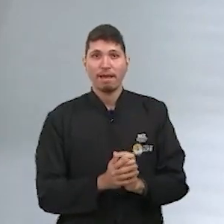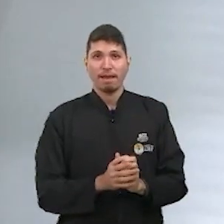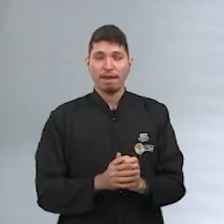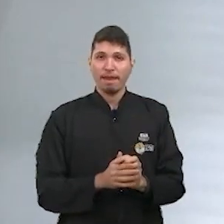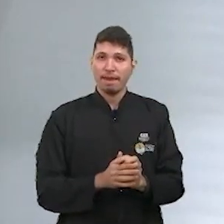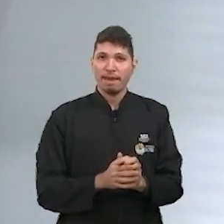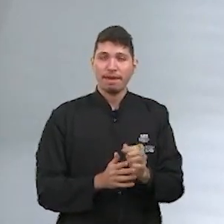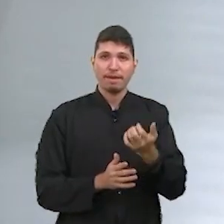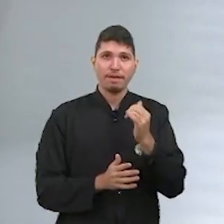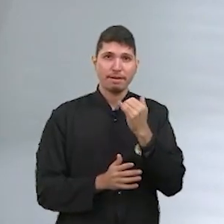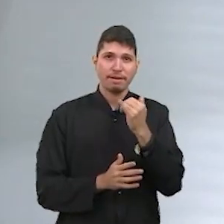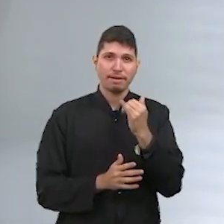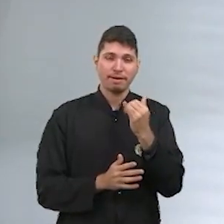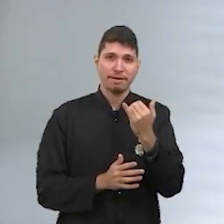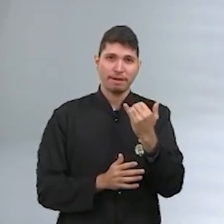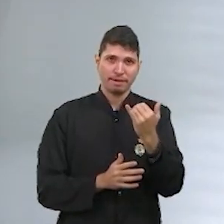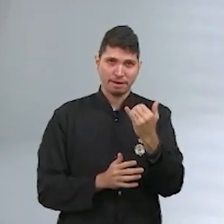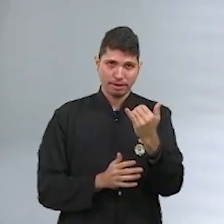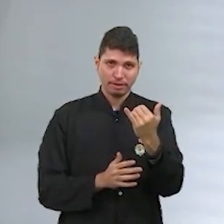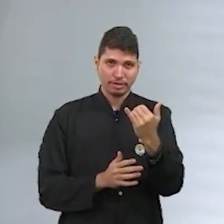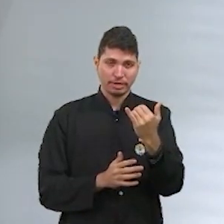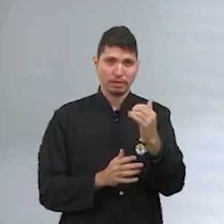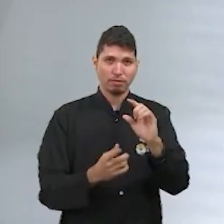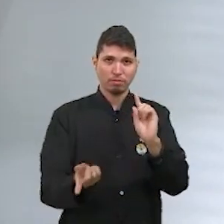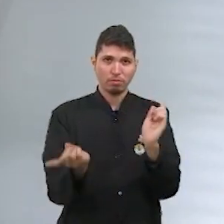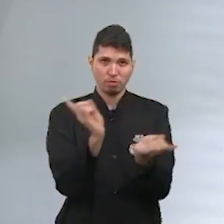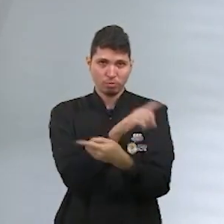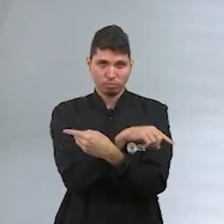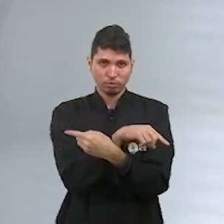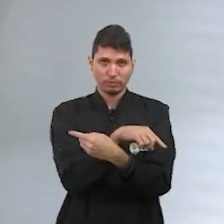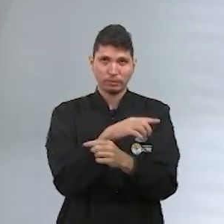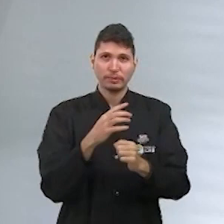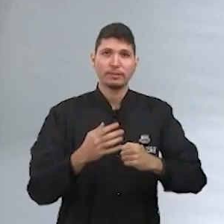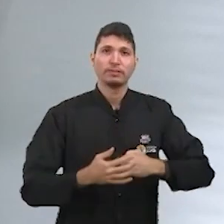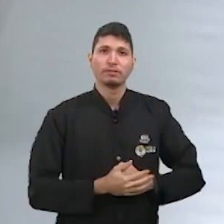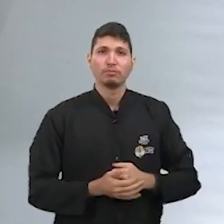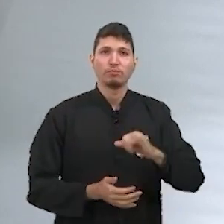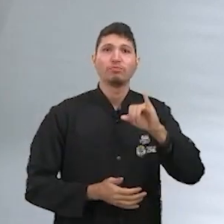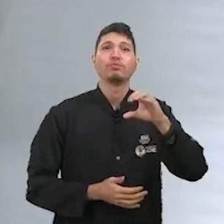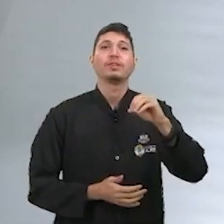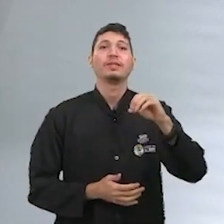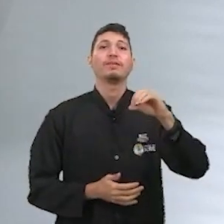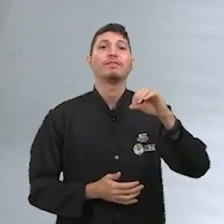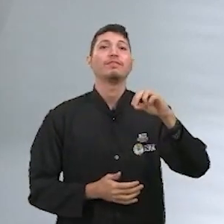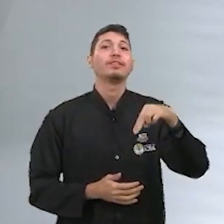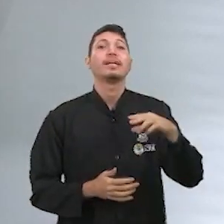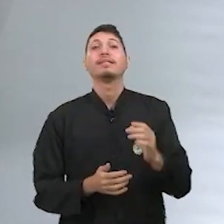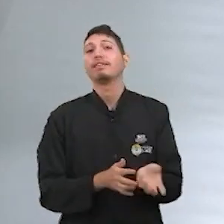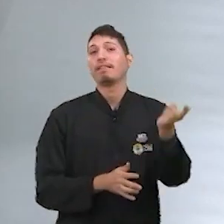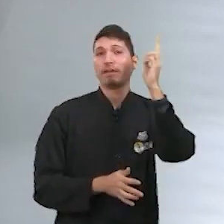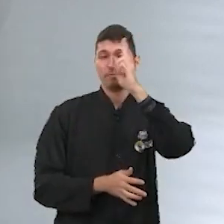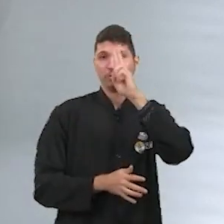né? Quando a gente fala no assunto de íon, a gente lembra logo dos cátions e dos